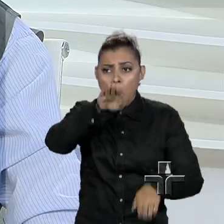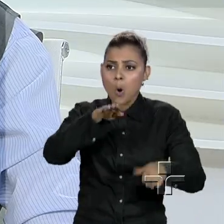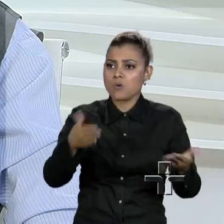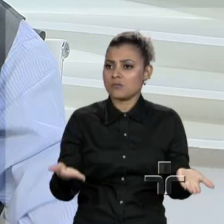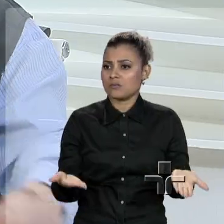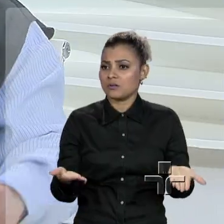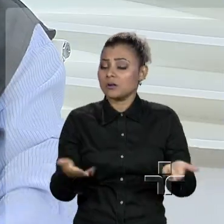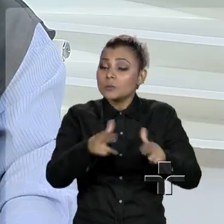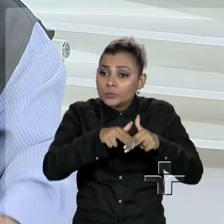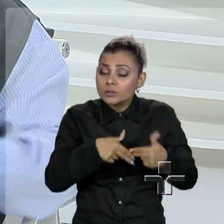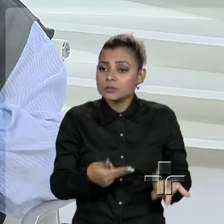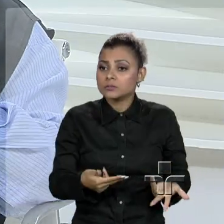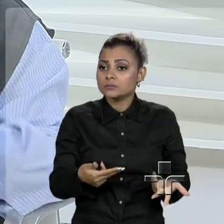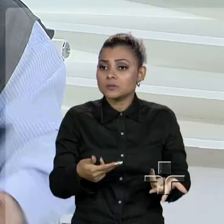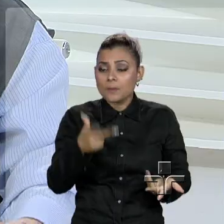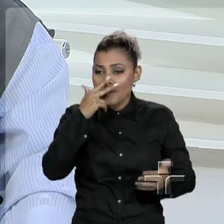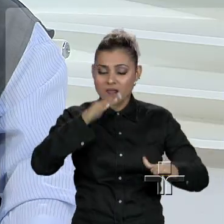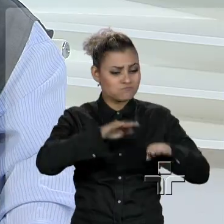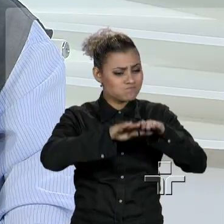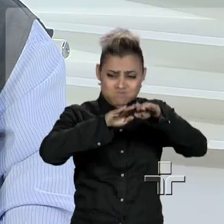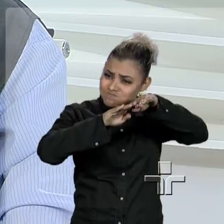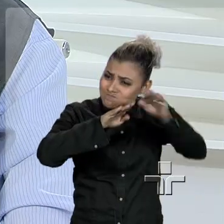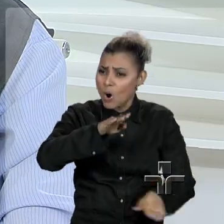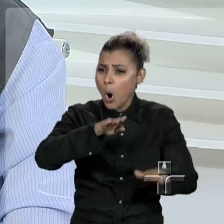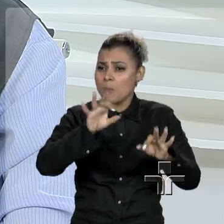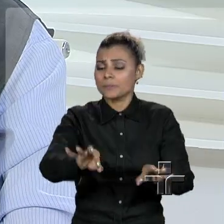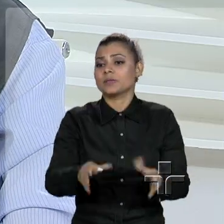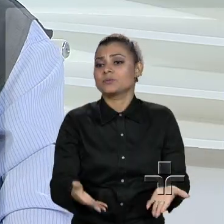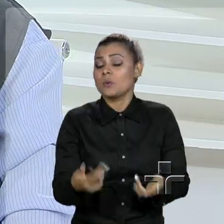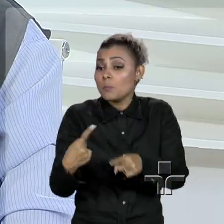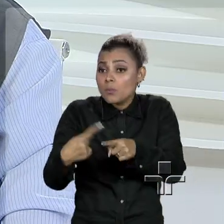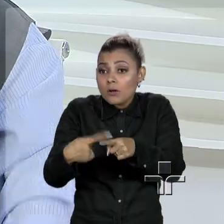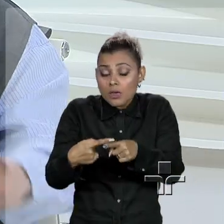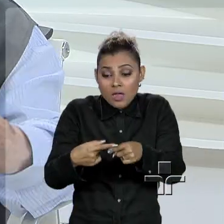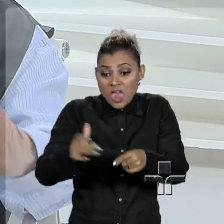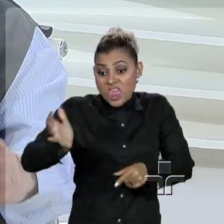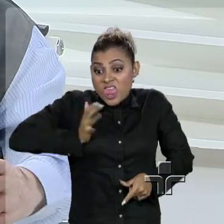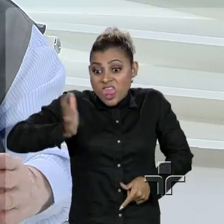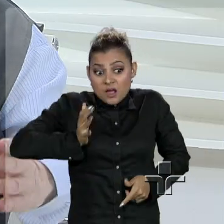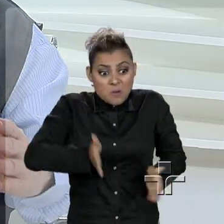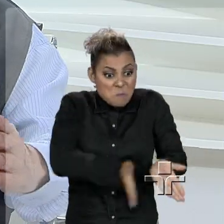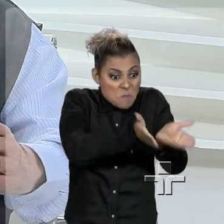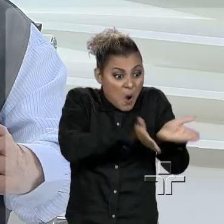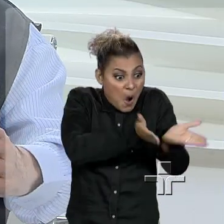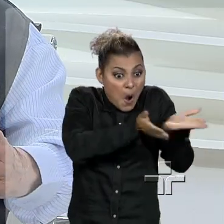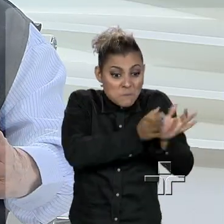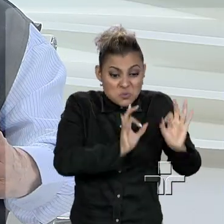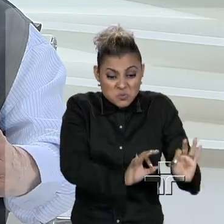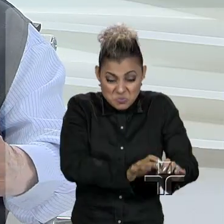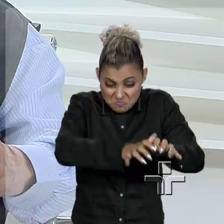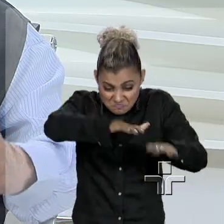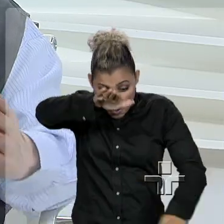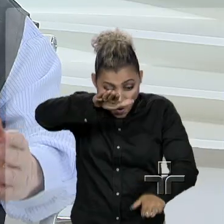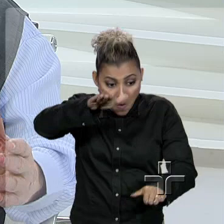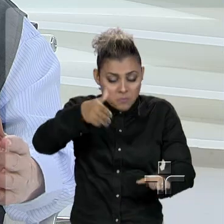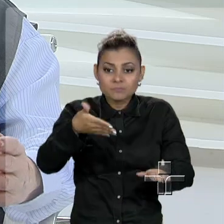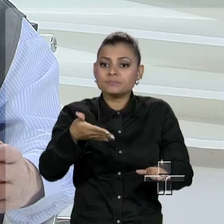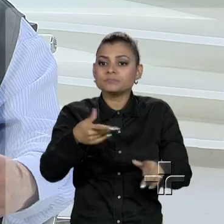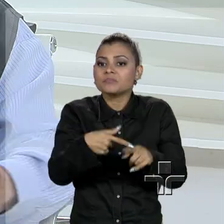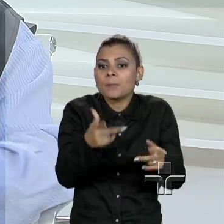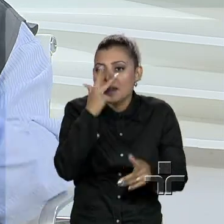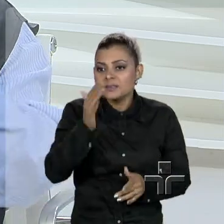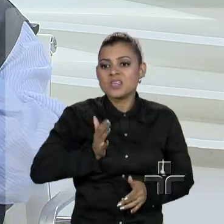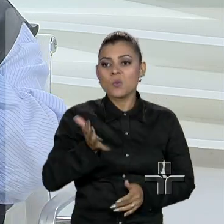dizer, você produziu um tal desequilíbrio na distribuição de renda que o sistema não se sustenta. Esta que é a